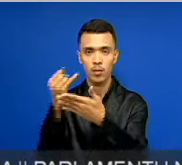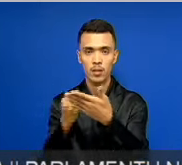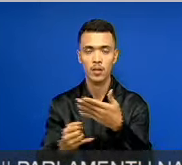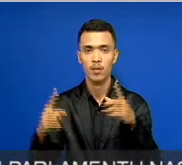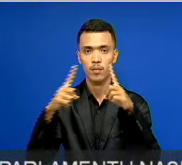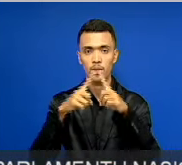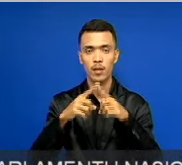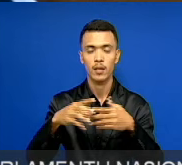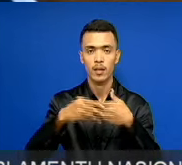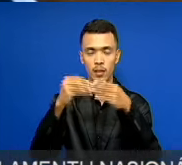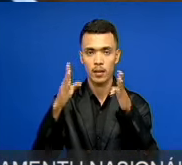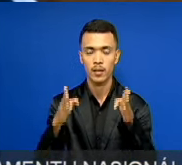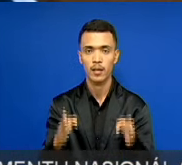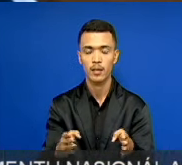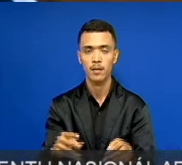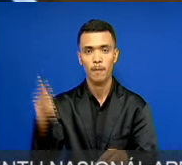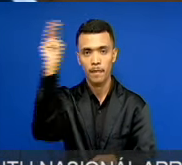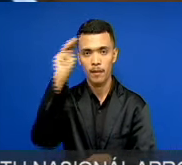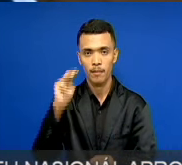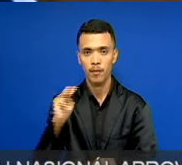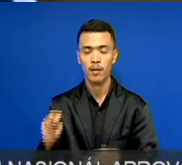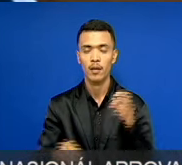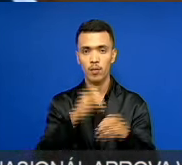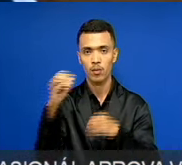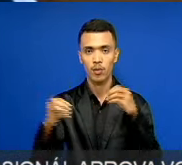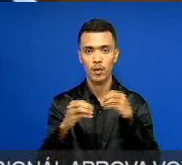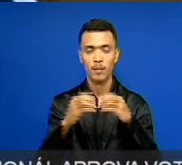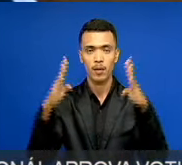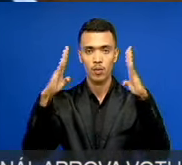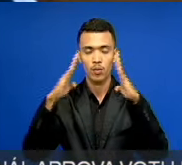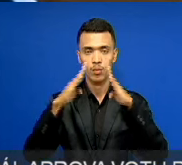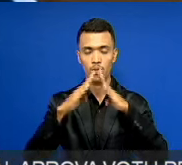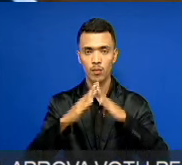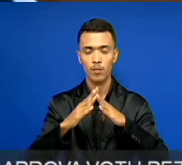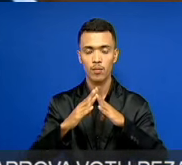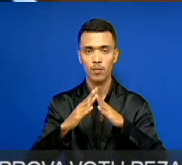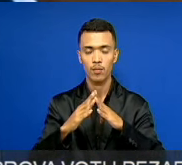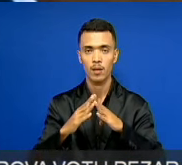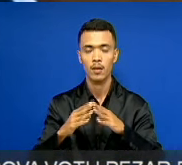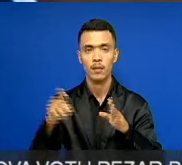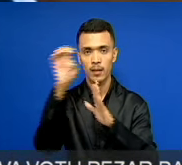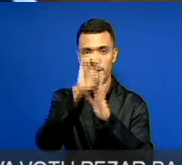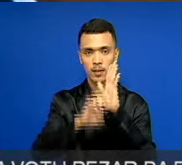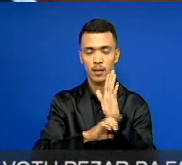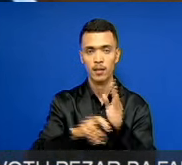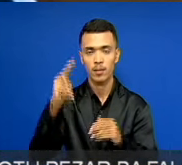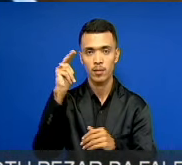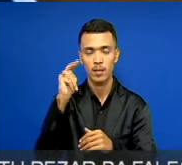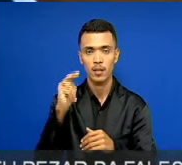no cargo político. Modelo ida com a residência para oficiais estadunidenses, né? Modelo